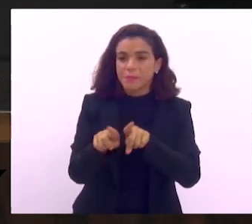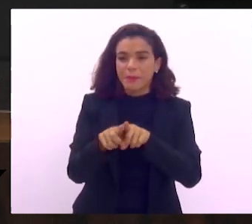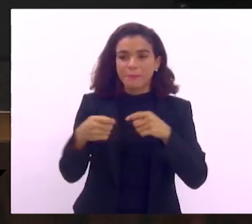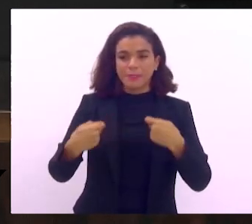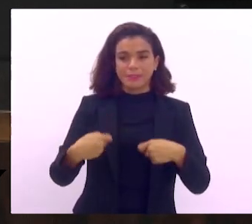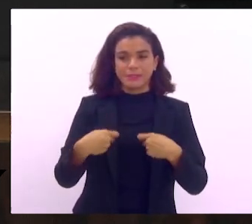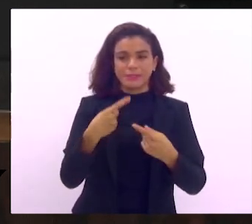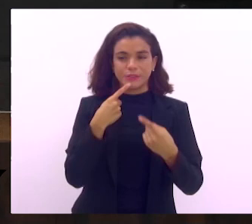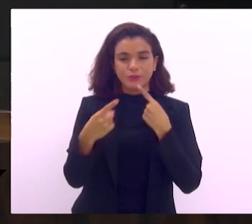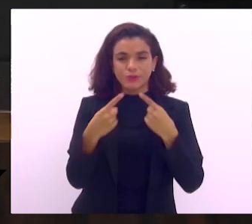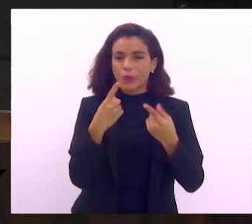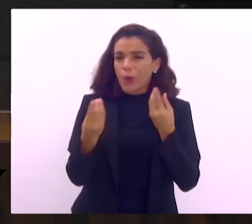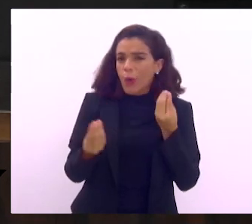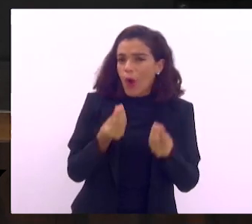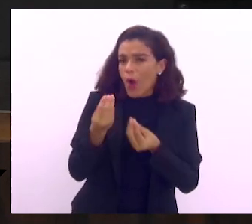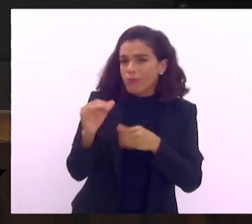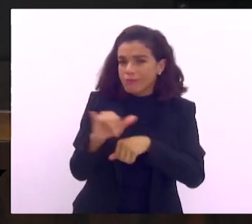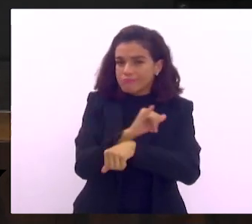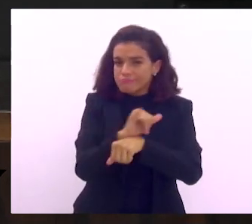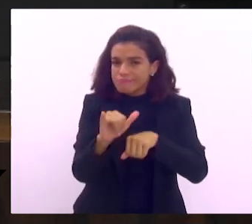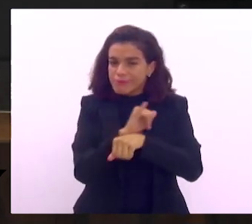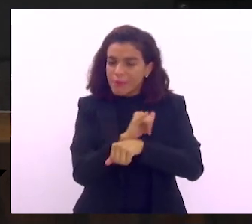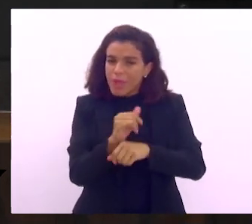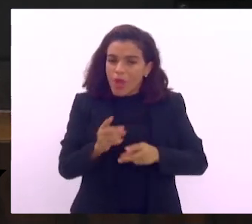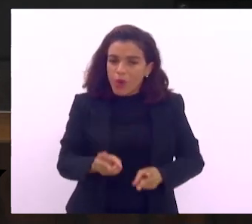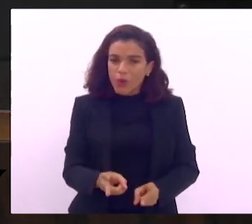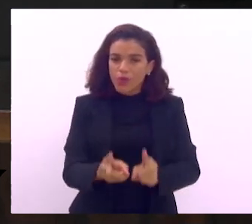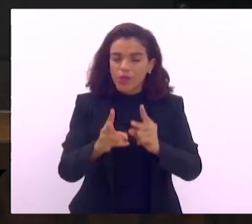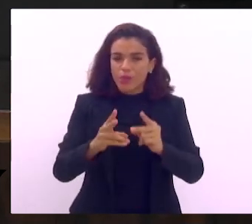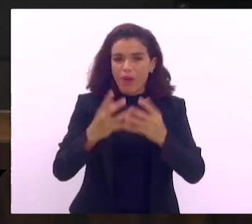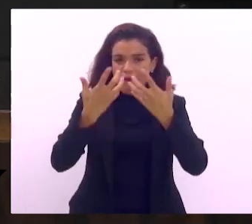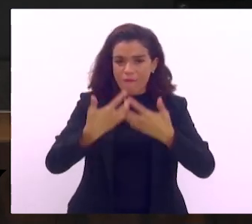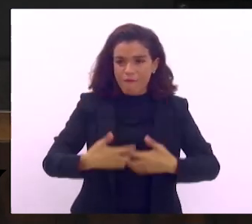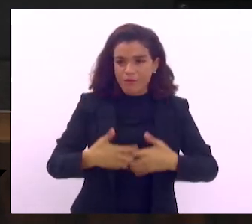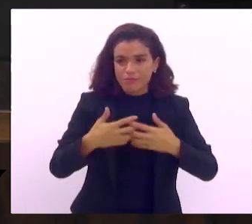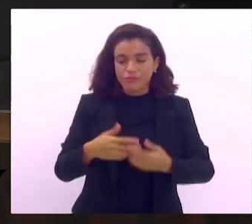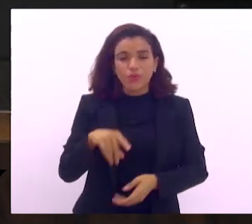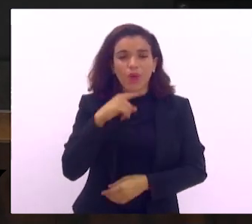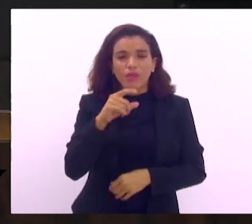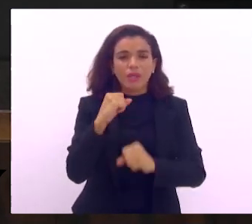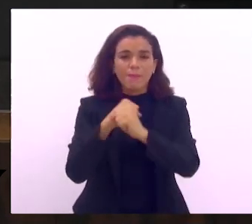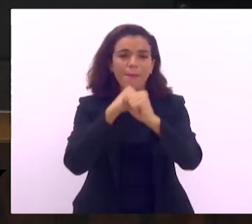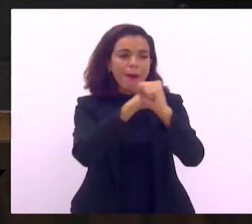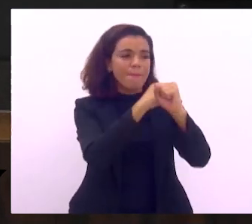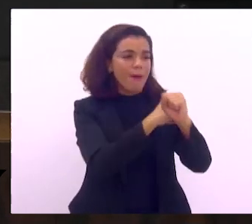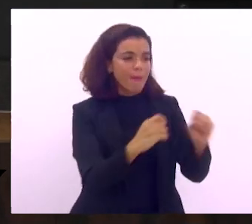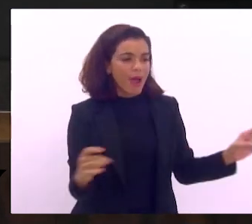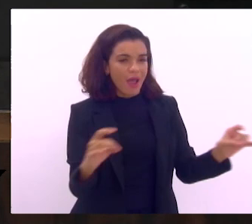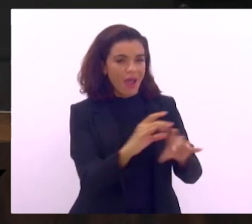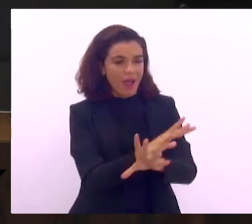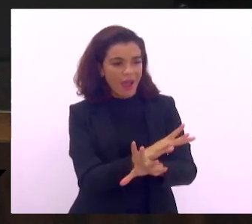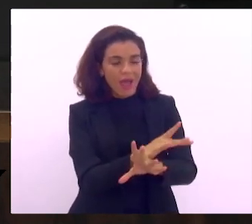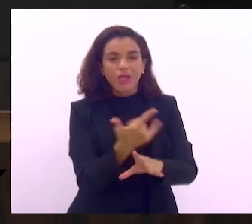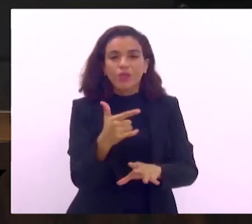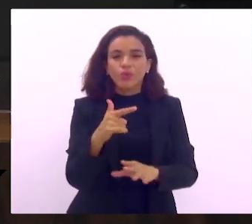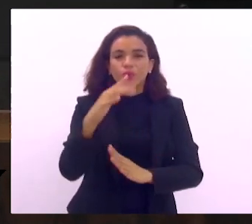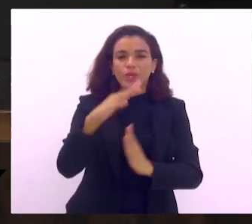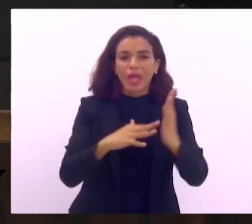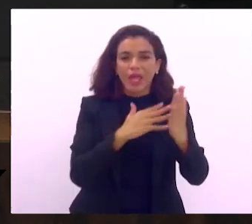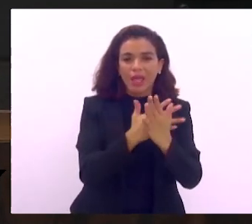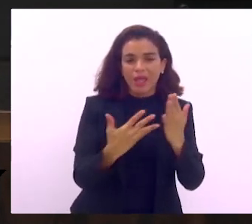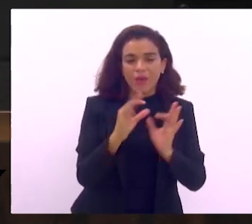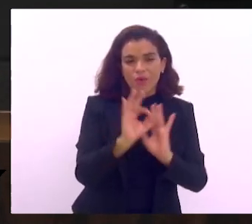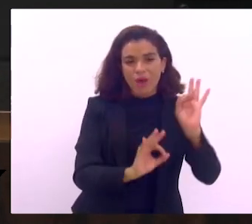como manter funcionando. Porque não adianta a gente pegar e reconstruir o Célio de Barros e não ter um planejamento para que a